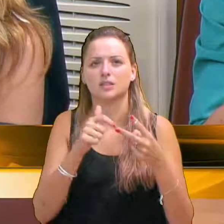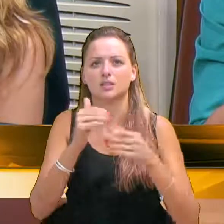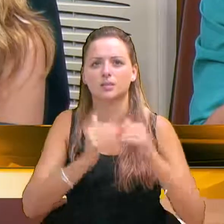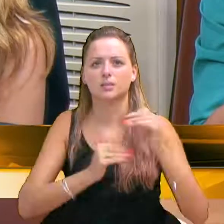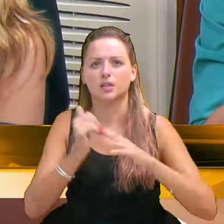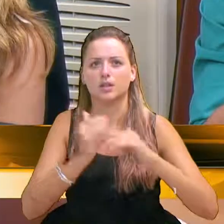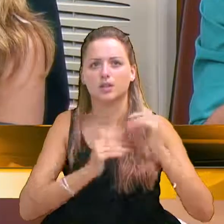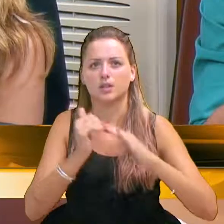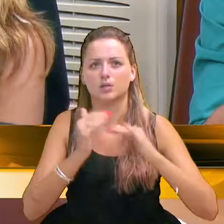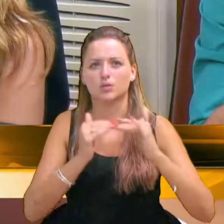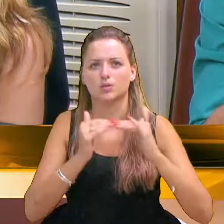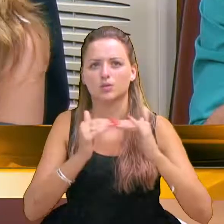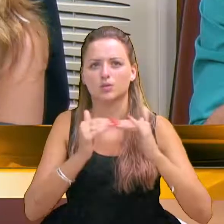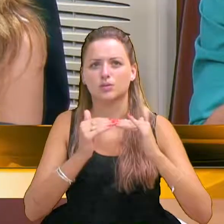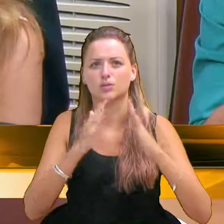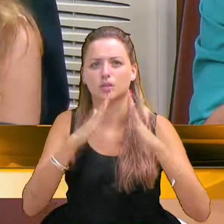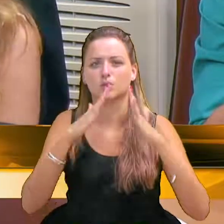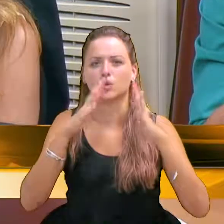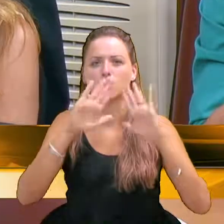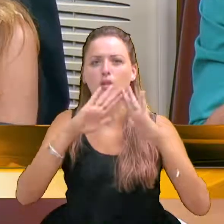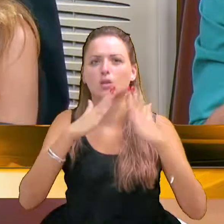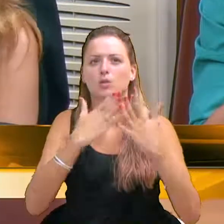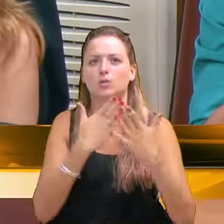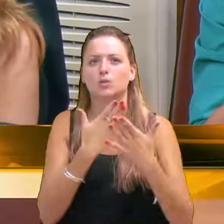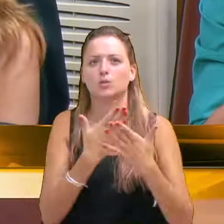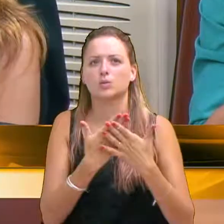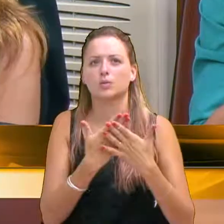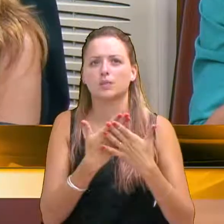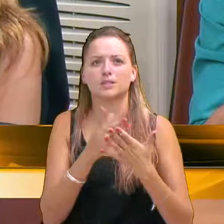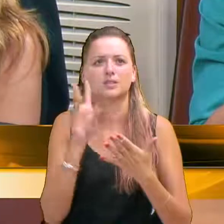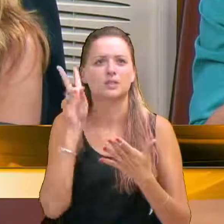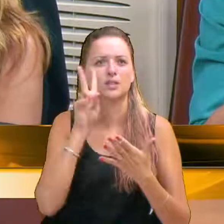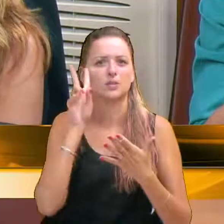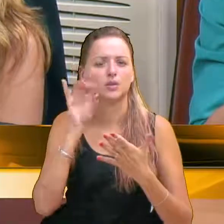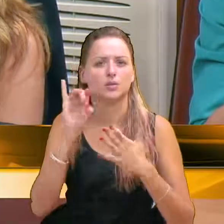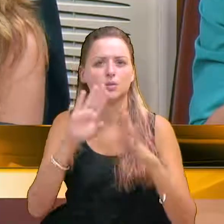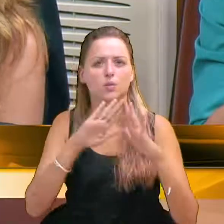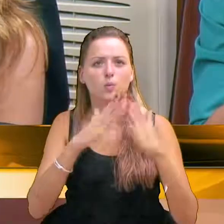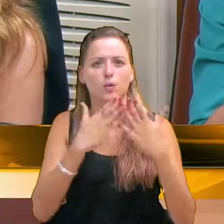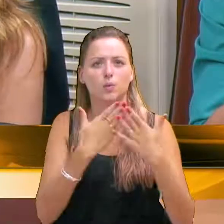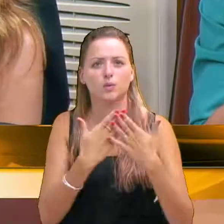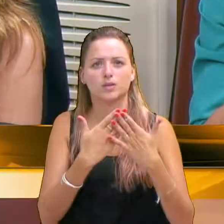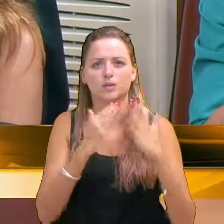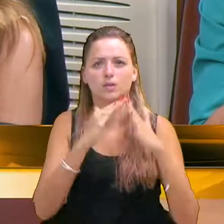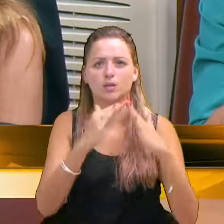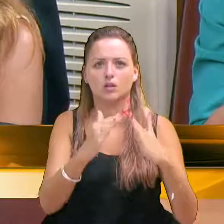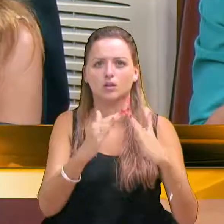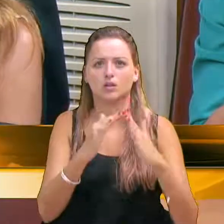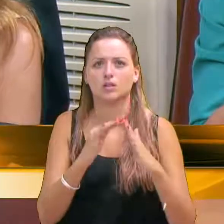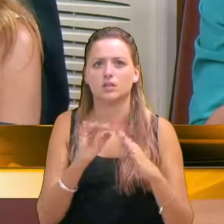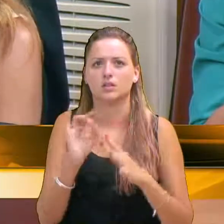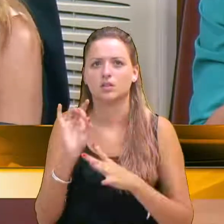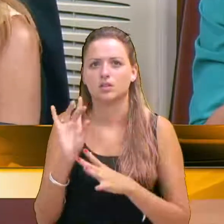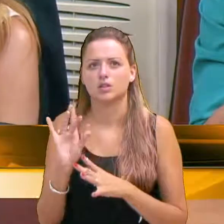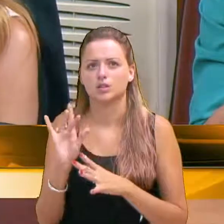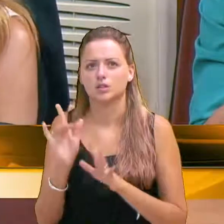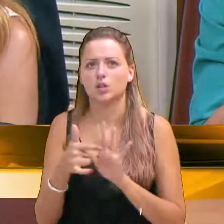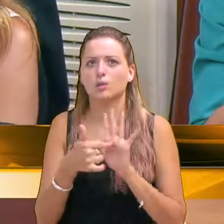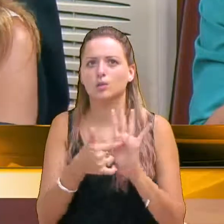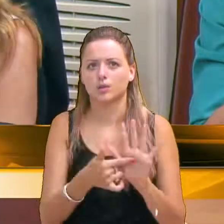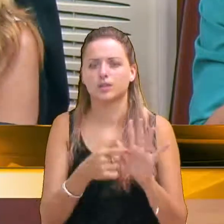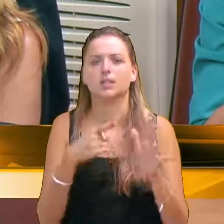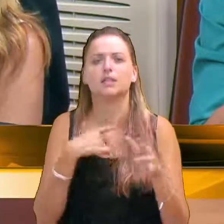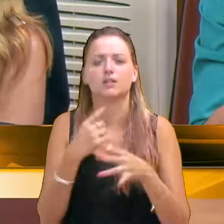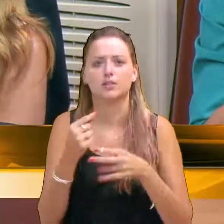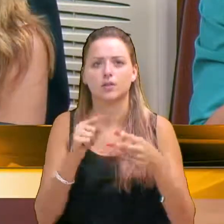um pavilhão escolar. Eu não estou lembrada agora de qual é a escola, mas de uma escola municipal. Então, para ressaltar que vieram